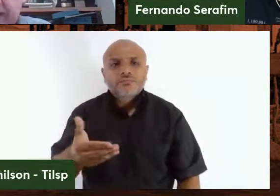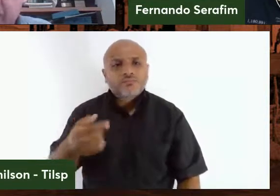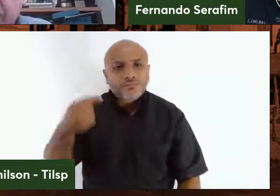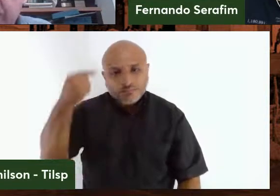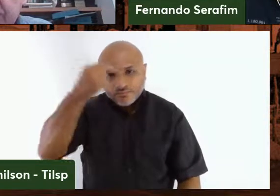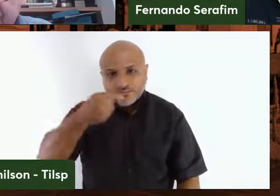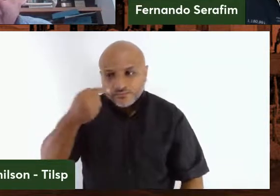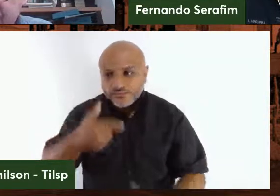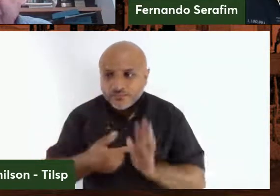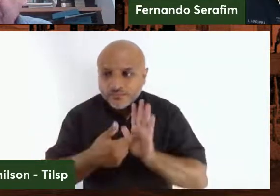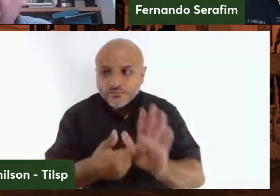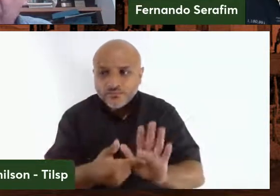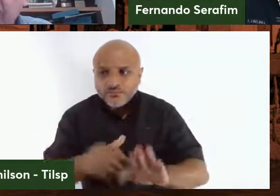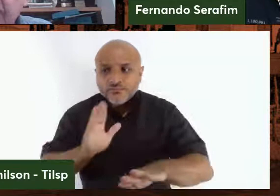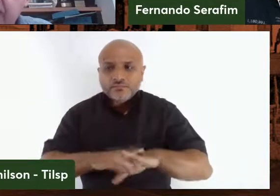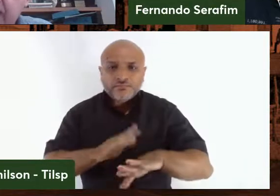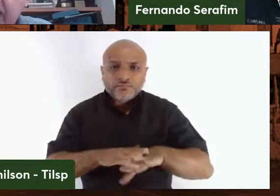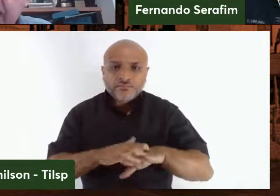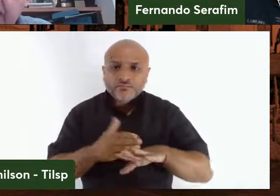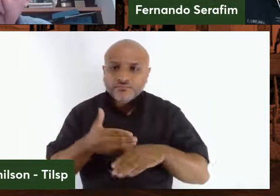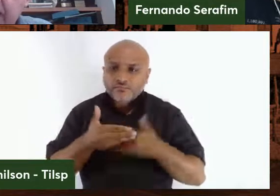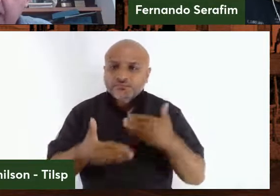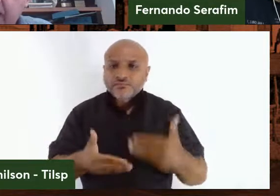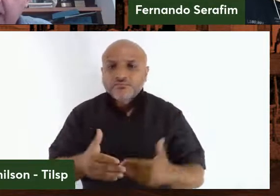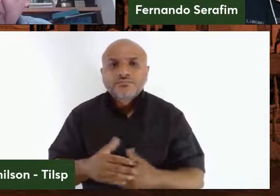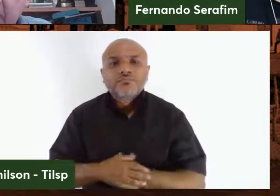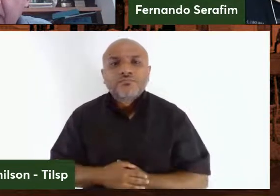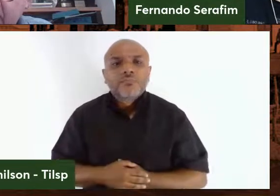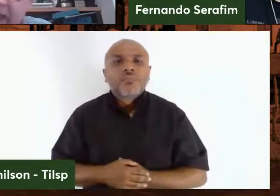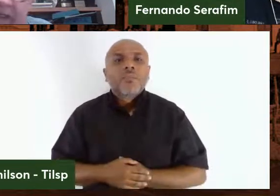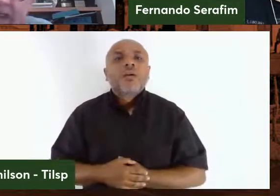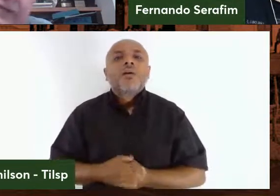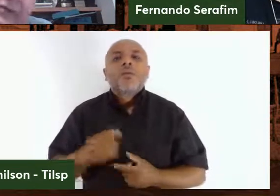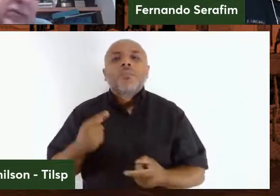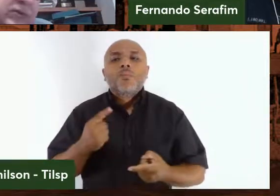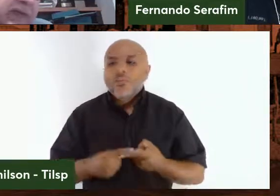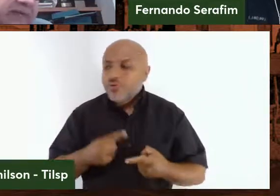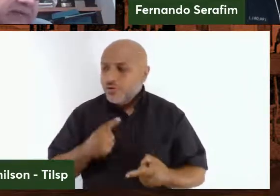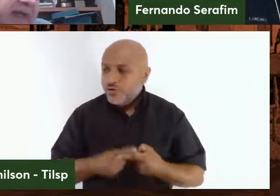outras ocasiões, mas é sempre bom reiterar, porque a